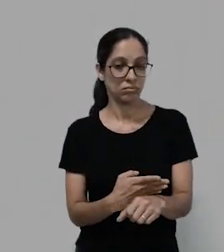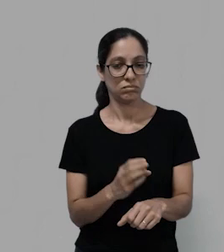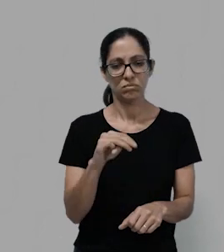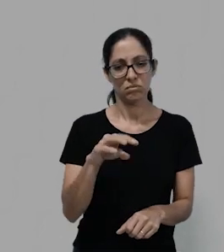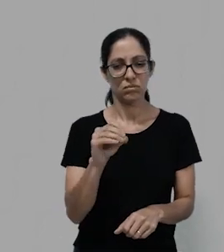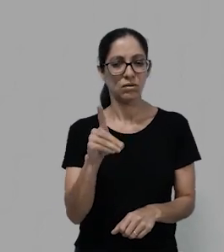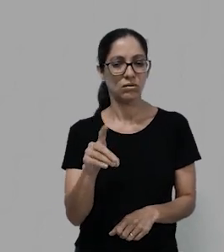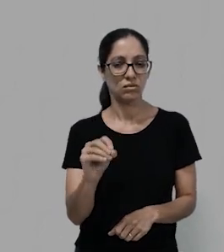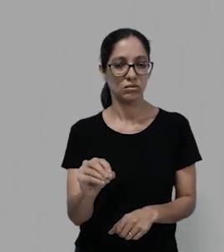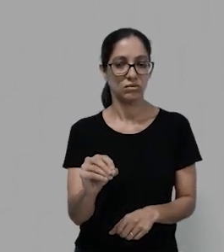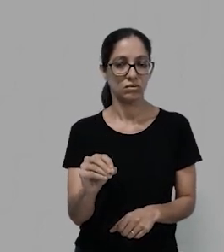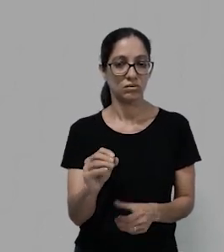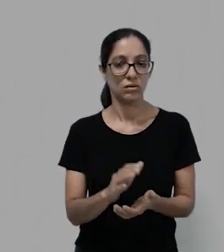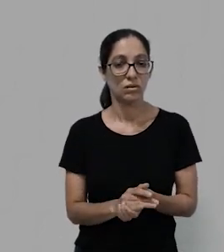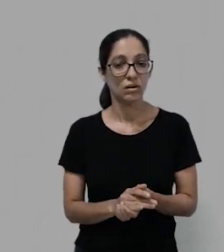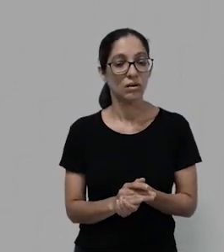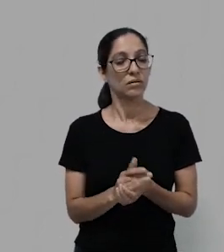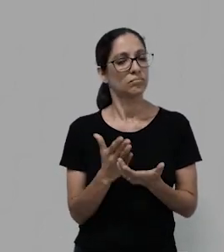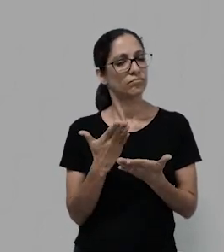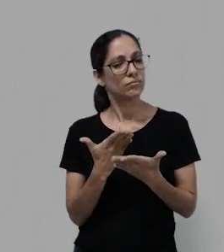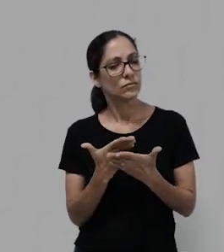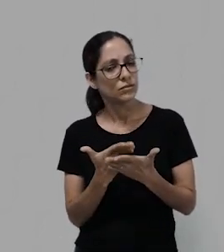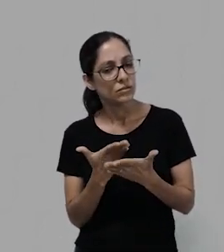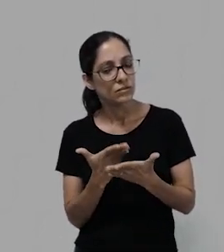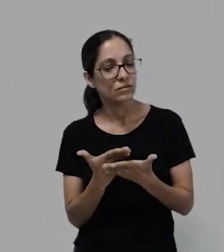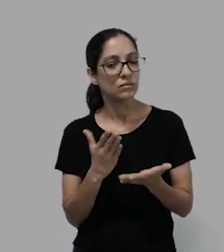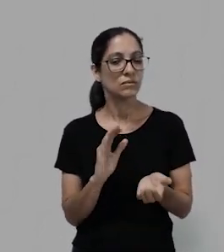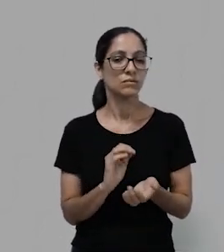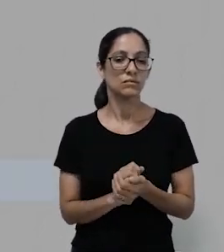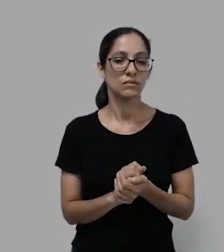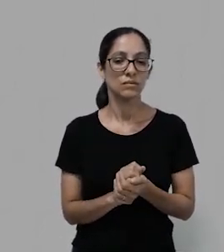bom? Acompanhem direitinho,